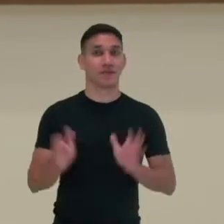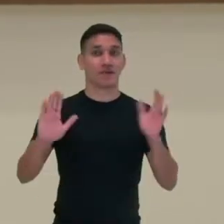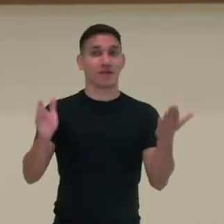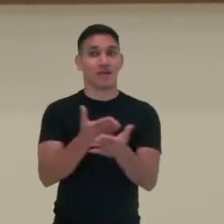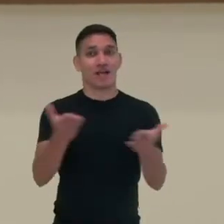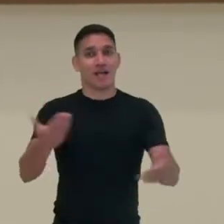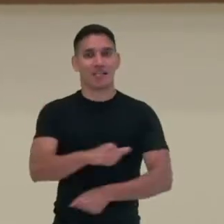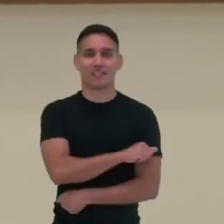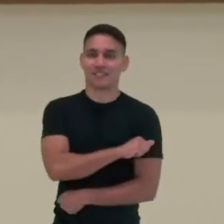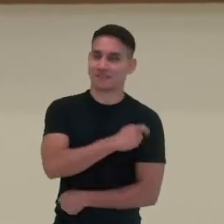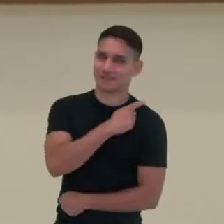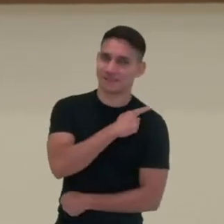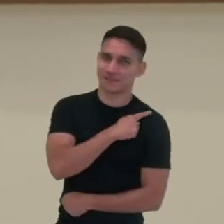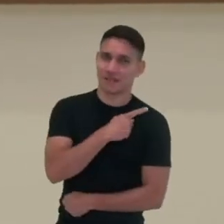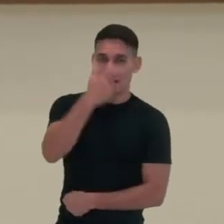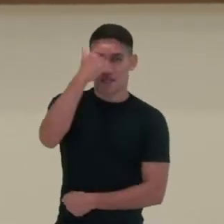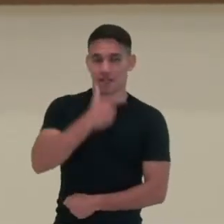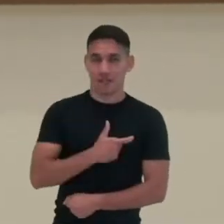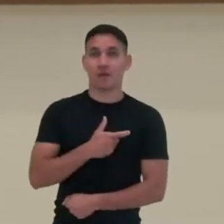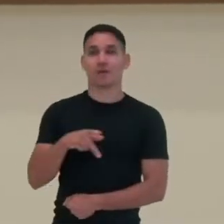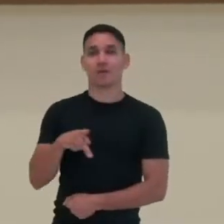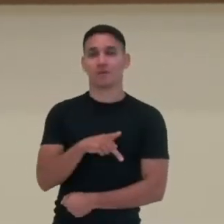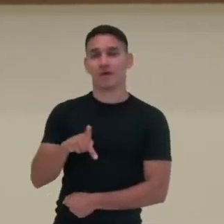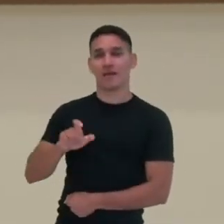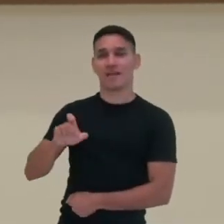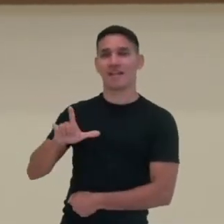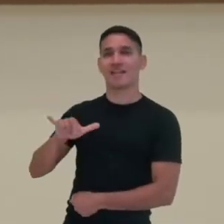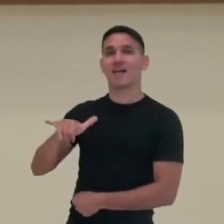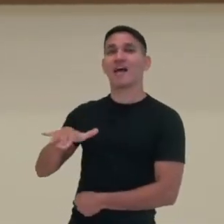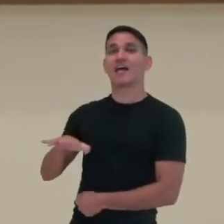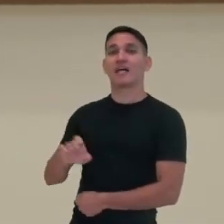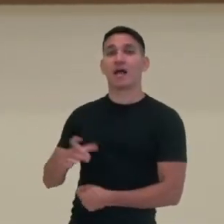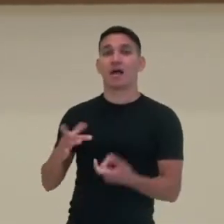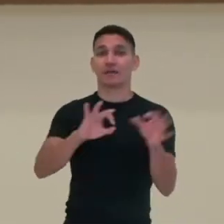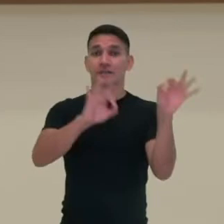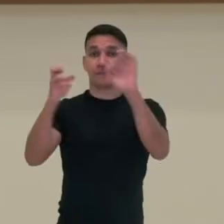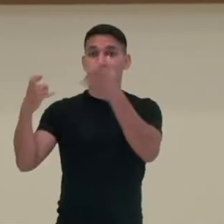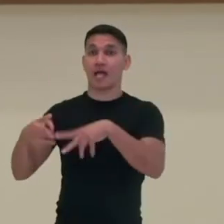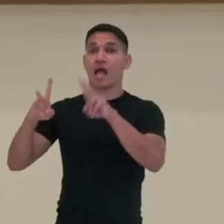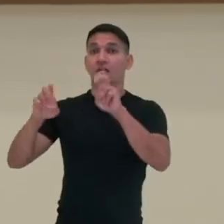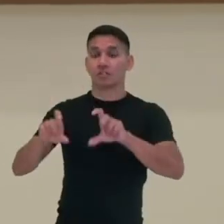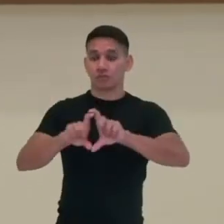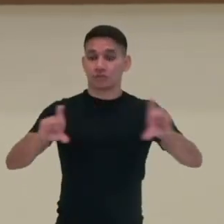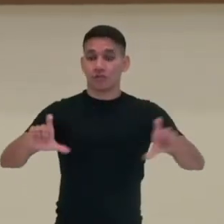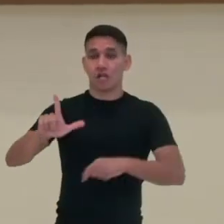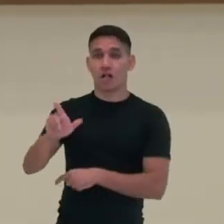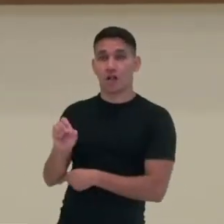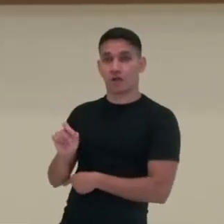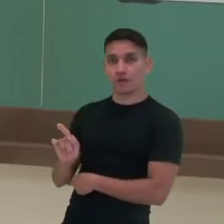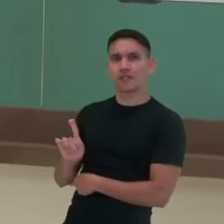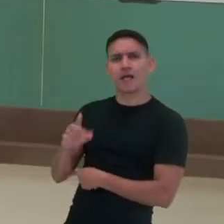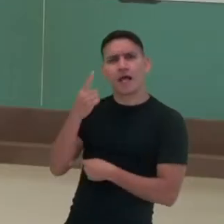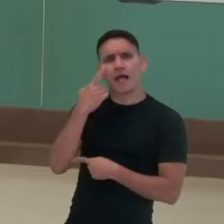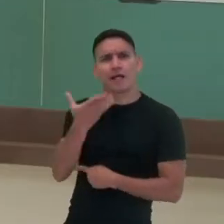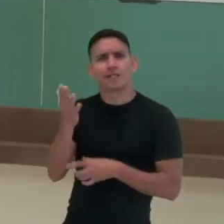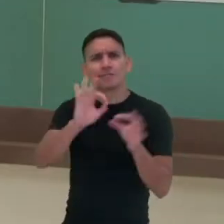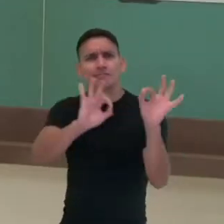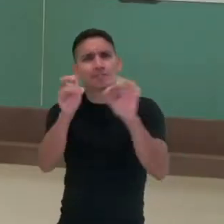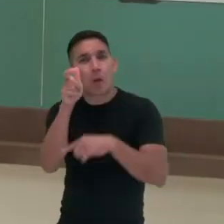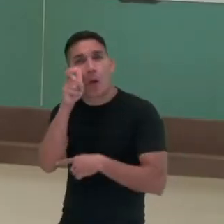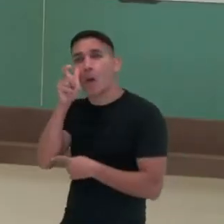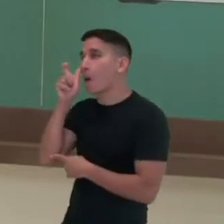Olá, estudante da primeira série, eu sou a professora Eliane e nesse vídeo nós vamos falar sobre função logarítmica. Então acompanhe aqui